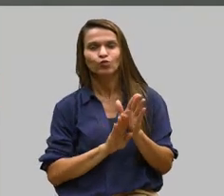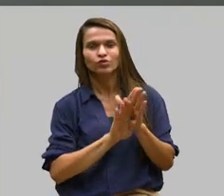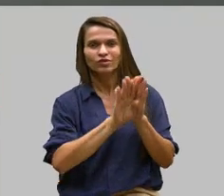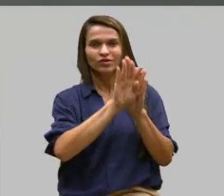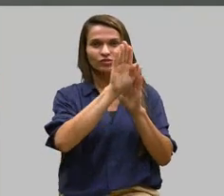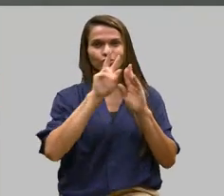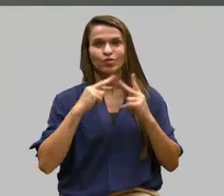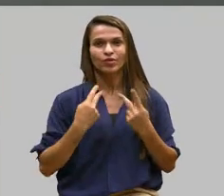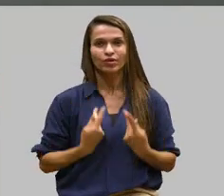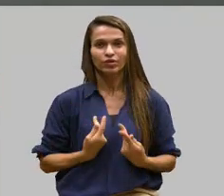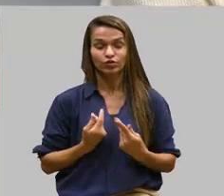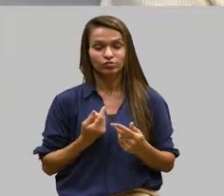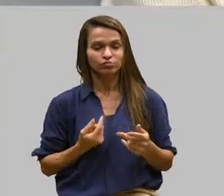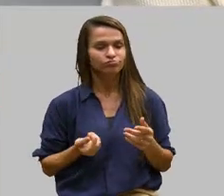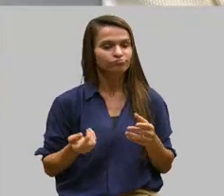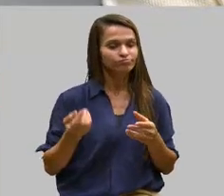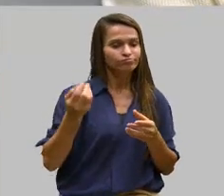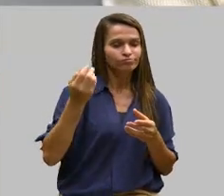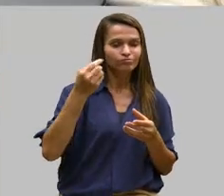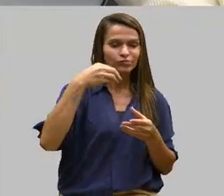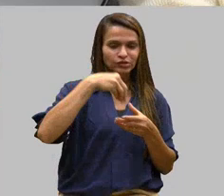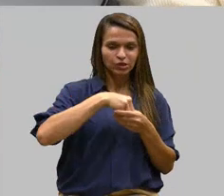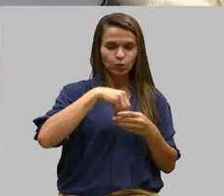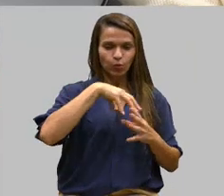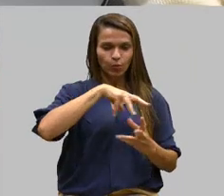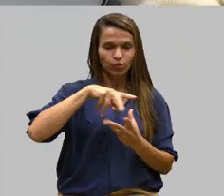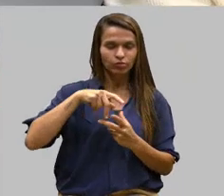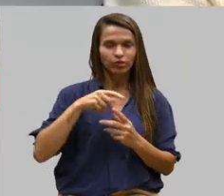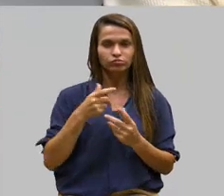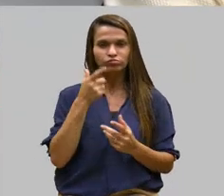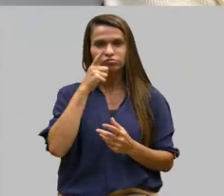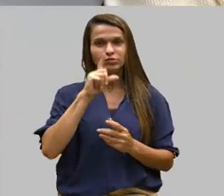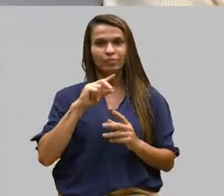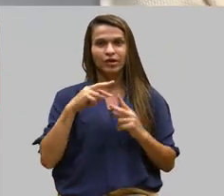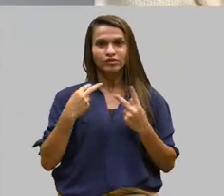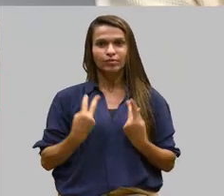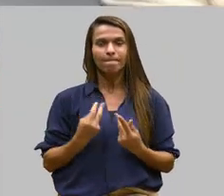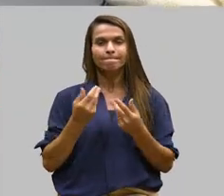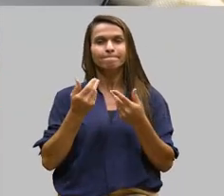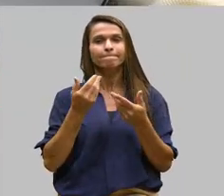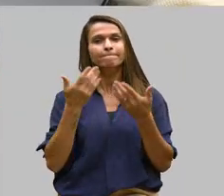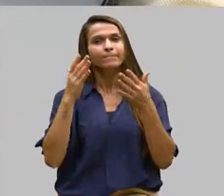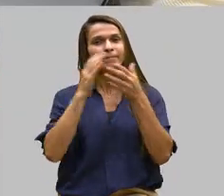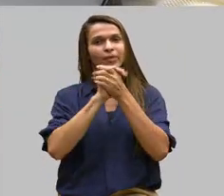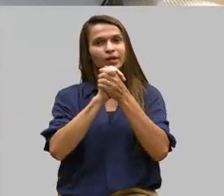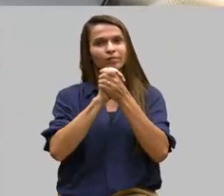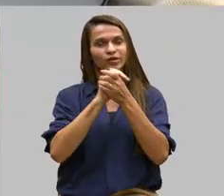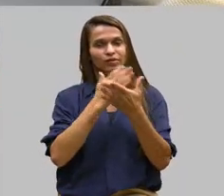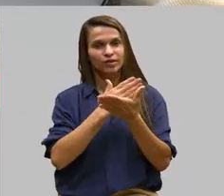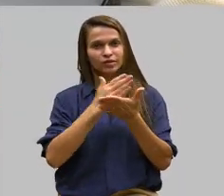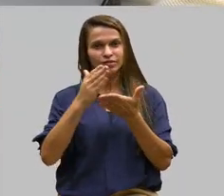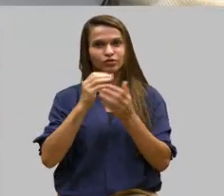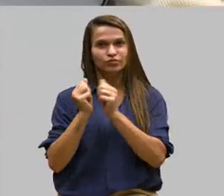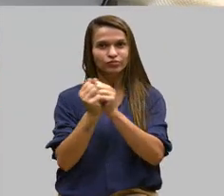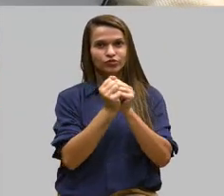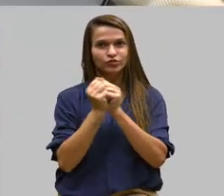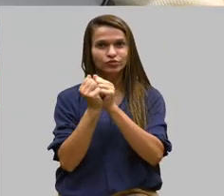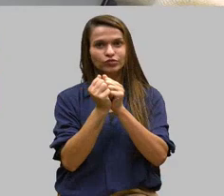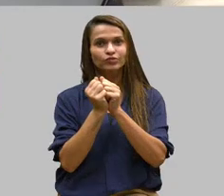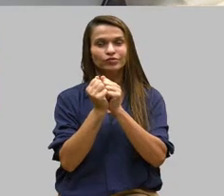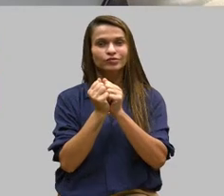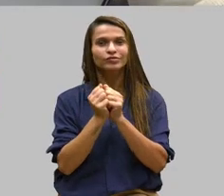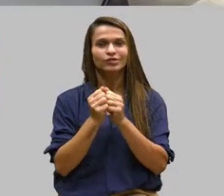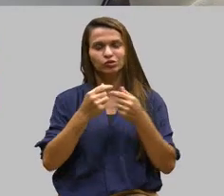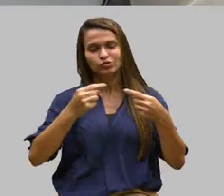nos tornar humano e deixar alguém para trás não faz isso parabéns pela iniciativa tamo junto né E que agora a gente curte também